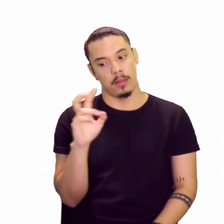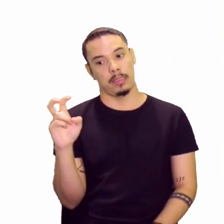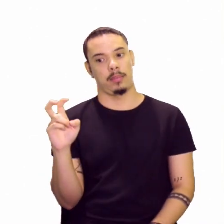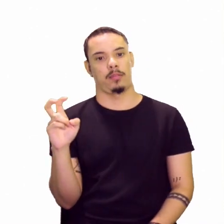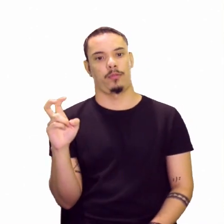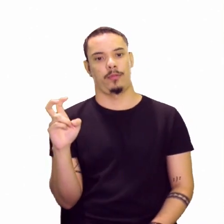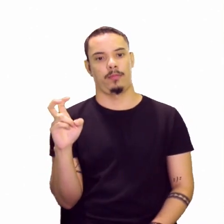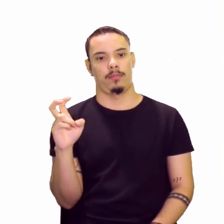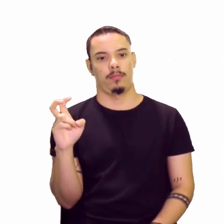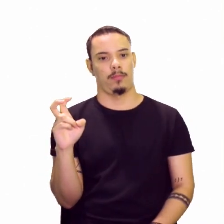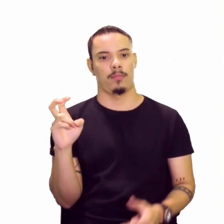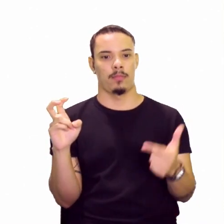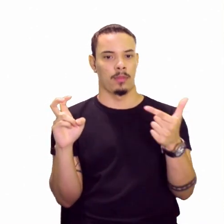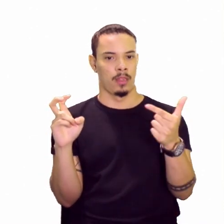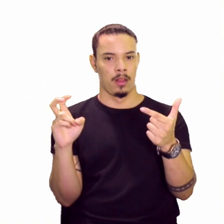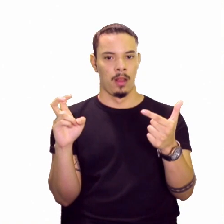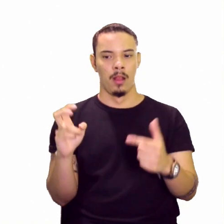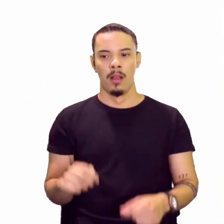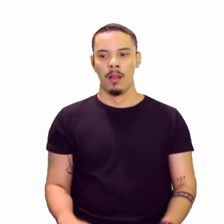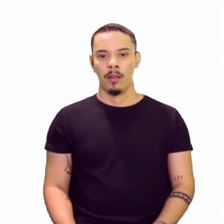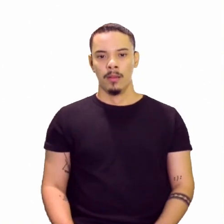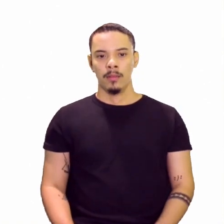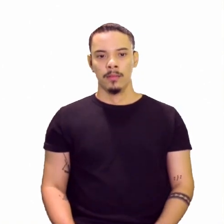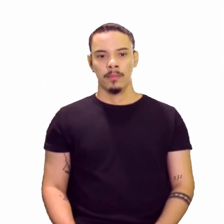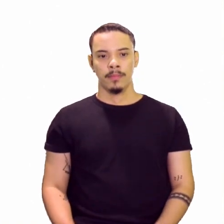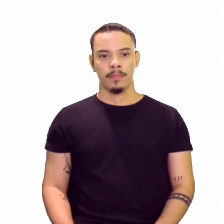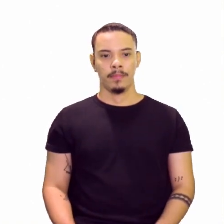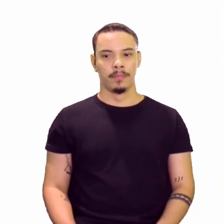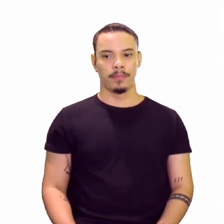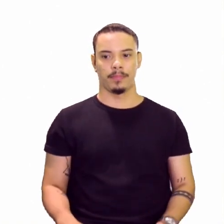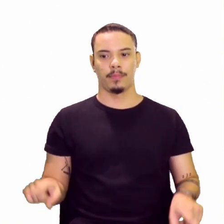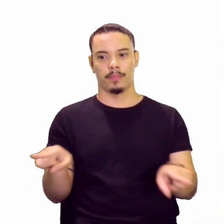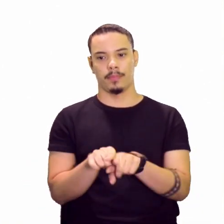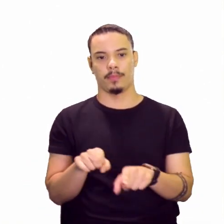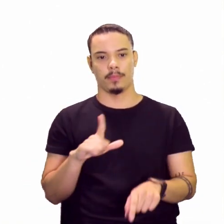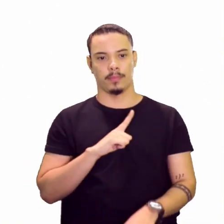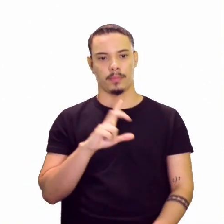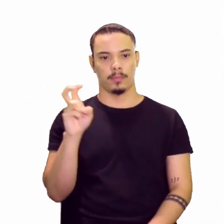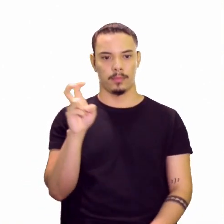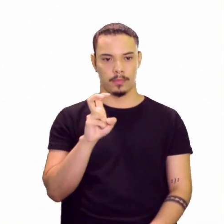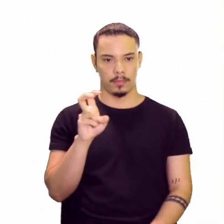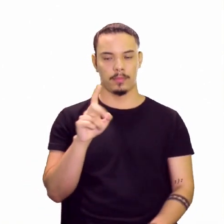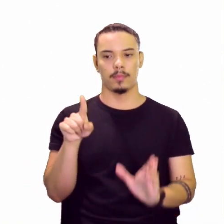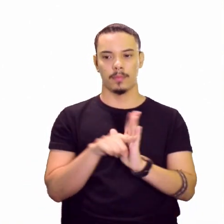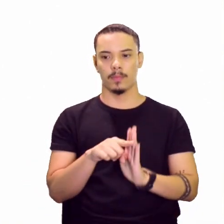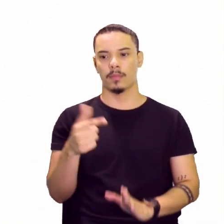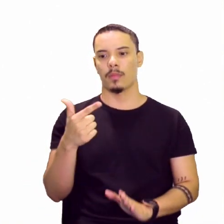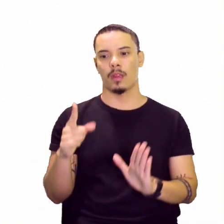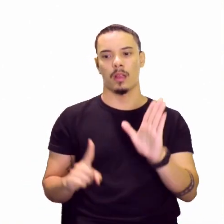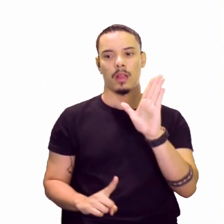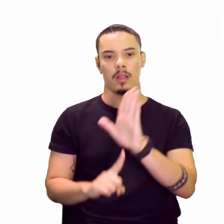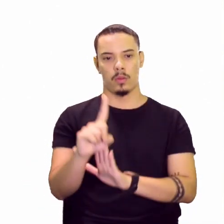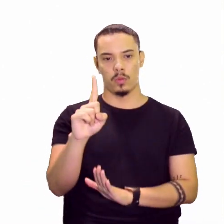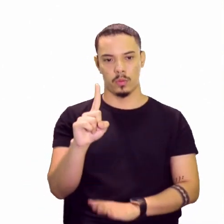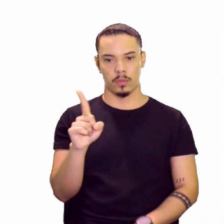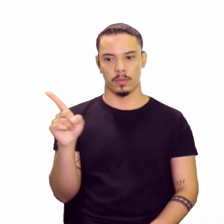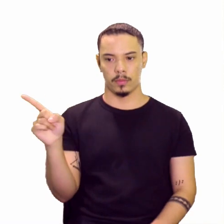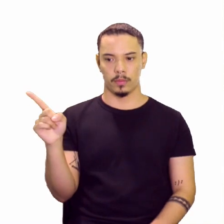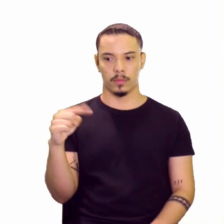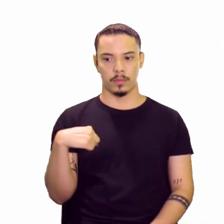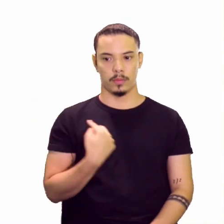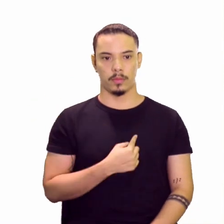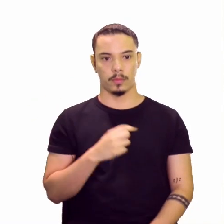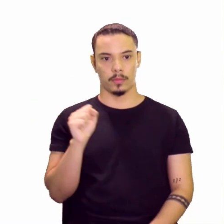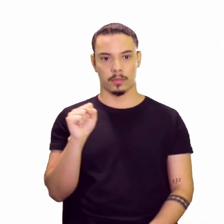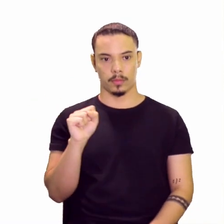menos 2, né? Aí fica o 3 daqui, tá, pessoal? Então aqui, ó, 5 menos 2, 3 daqui, e a altura está aqui, certo? Que é o nosso